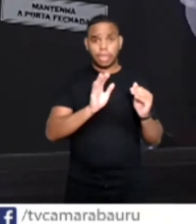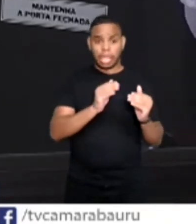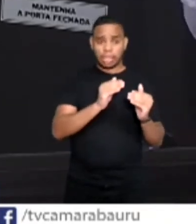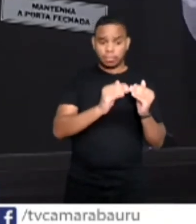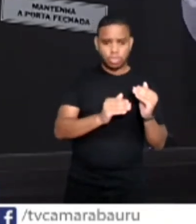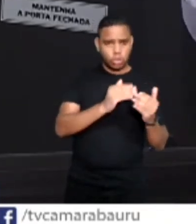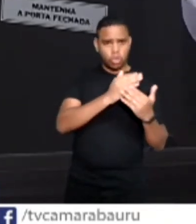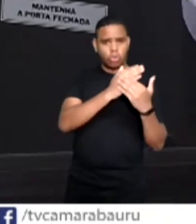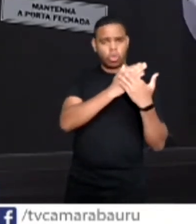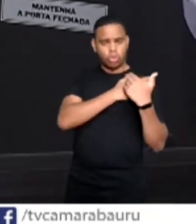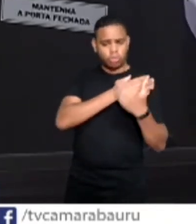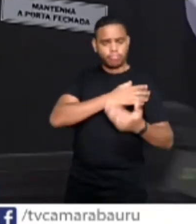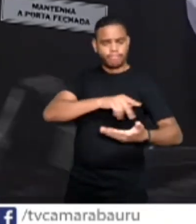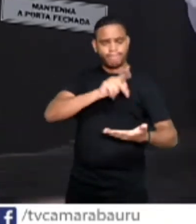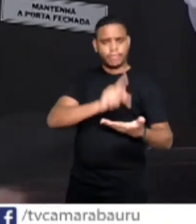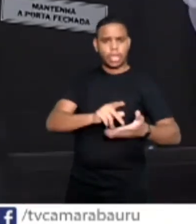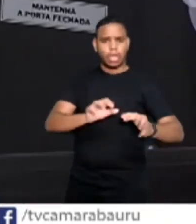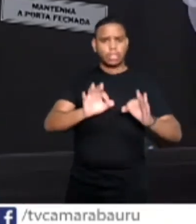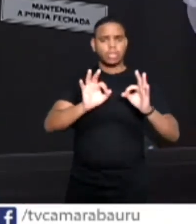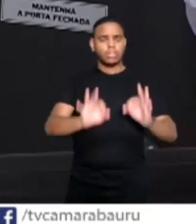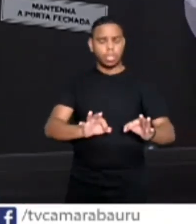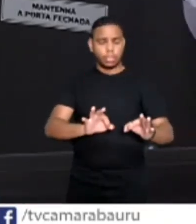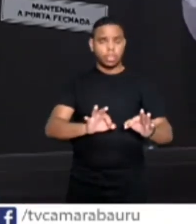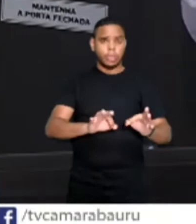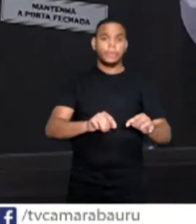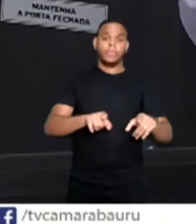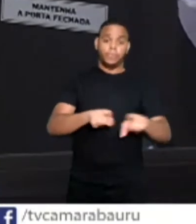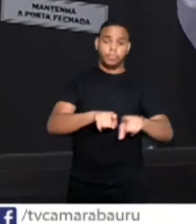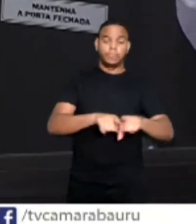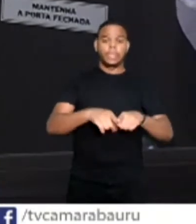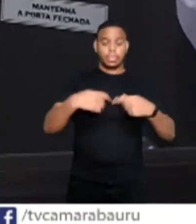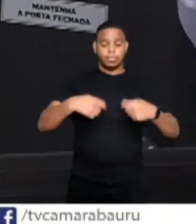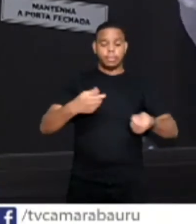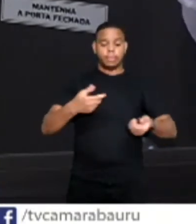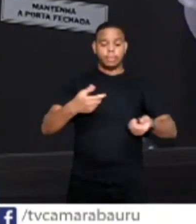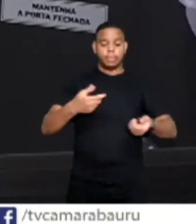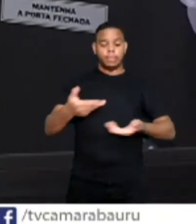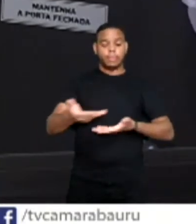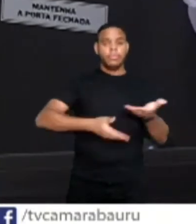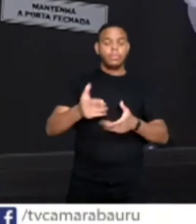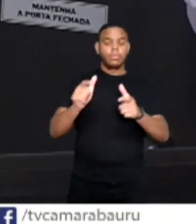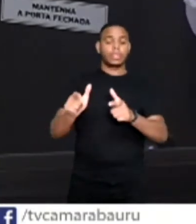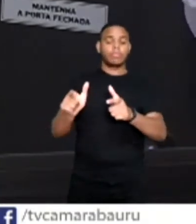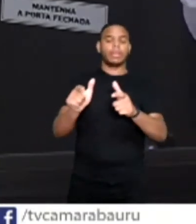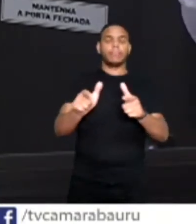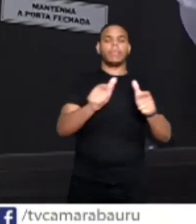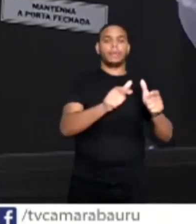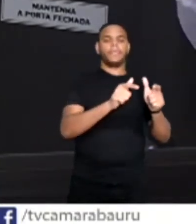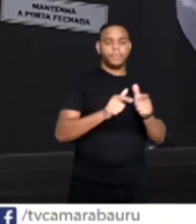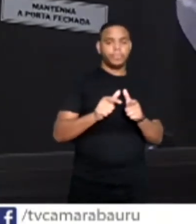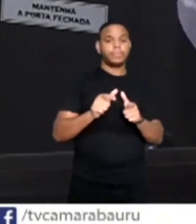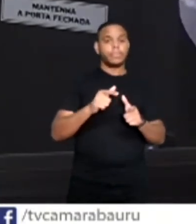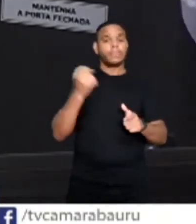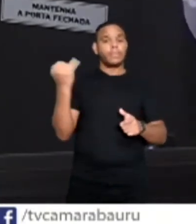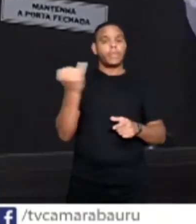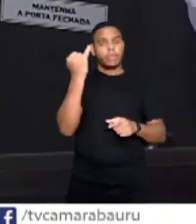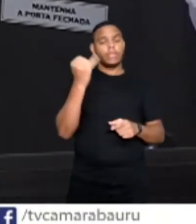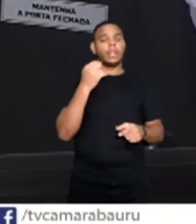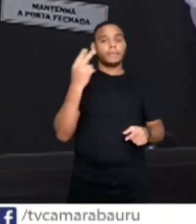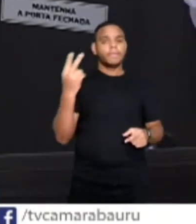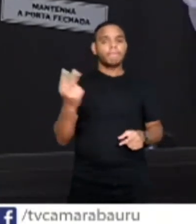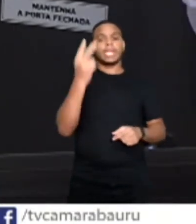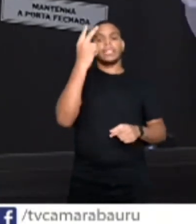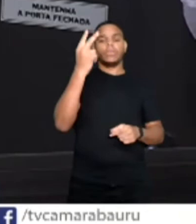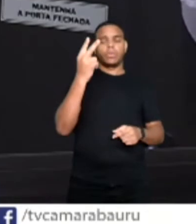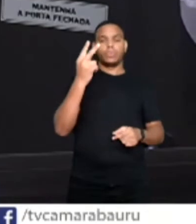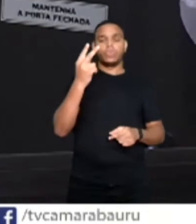honesta, pela necessidade de uma construção de ambiente que seja ideal para a valorização